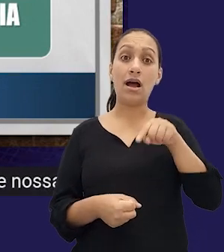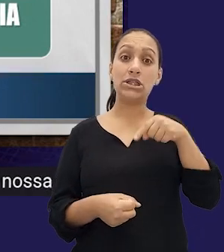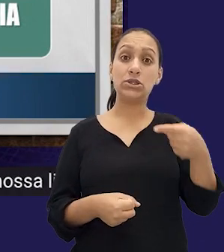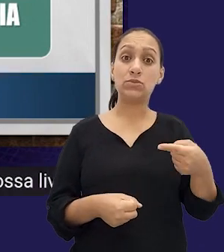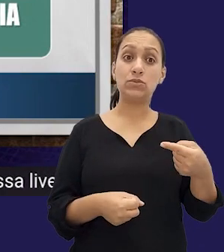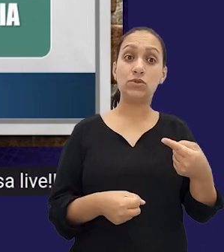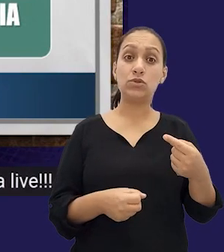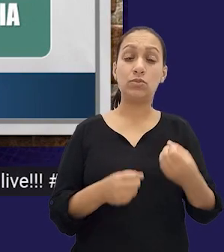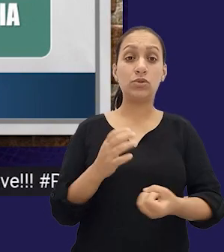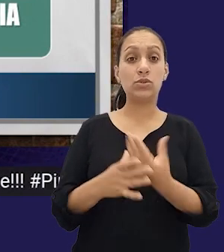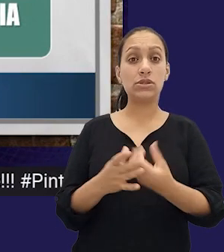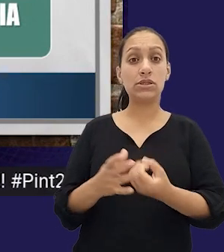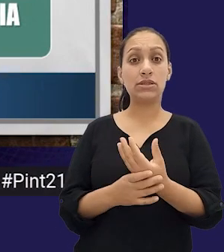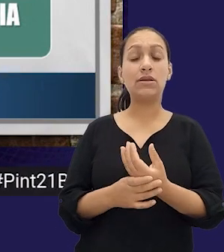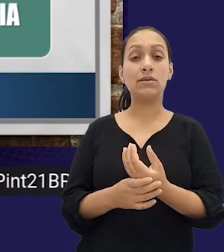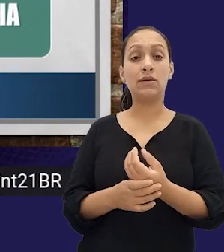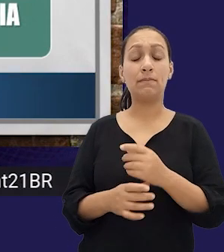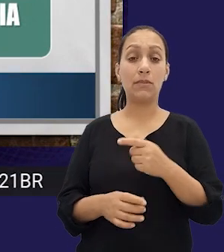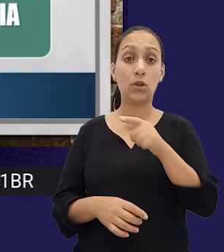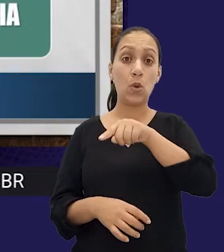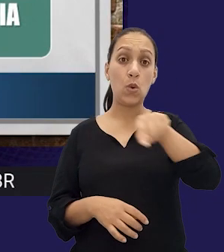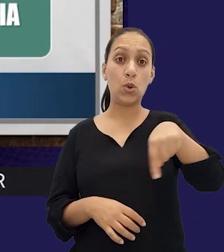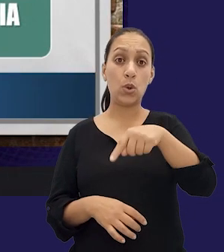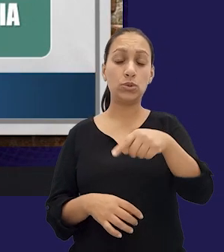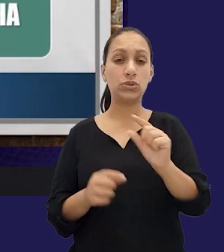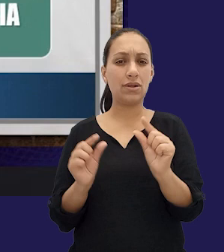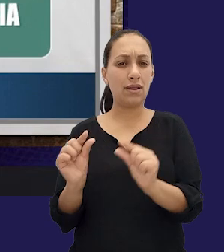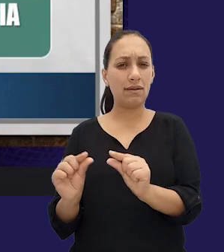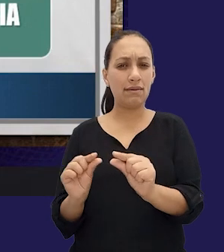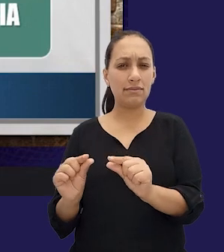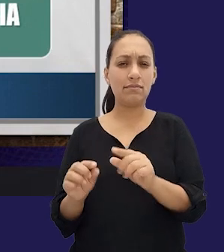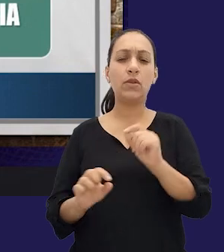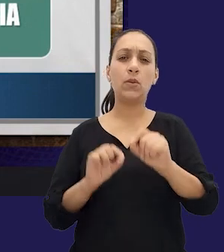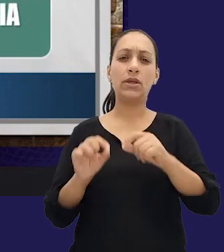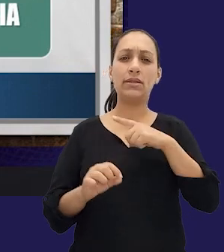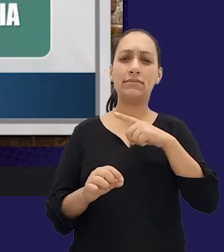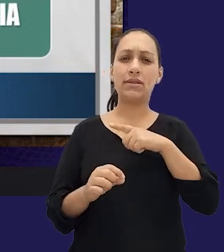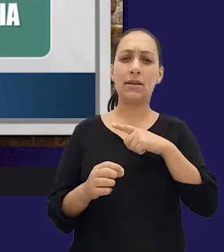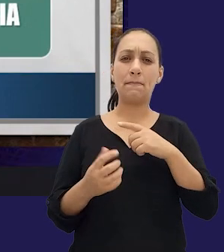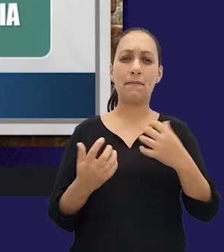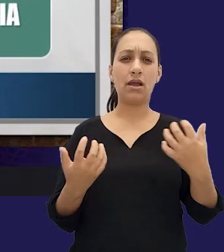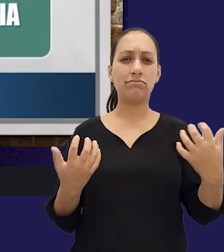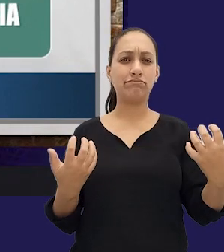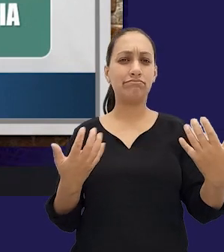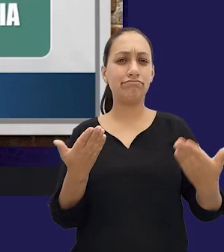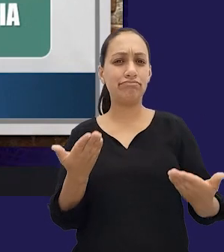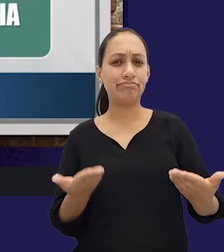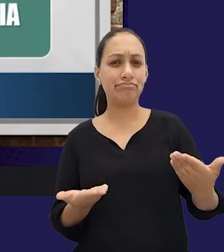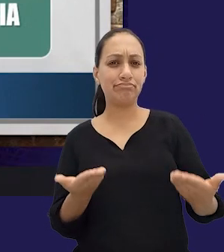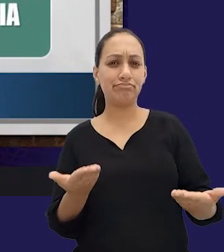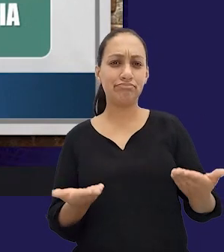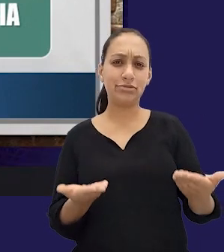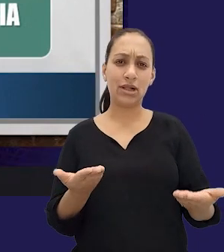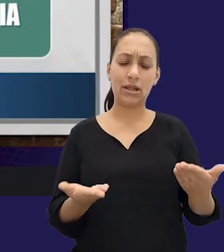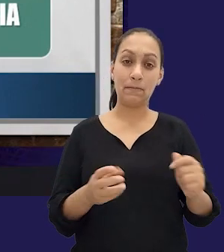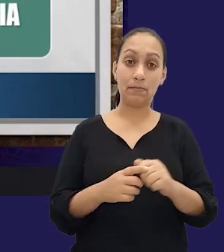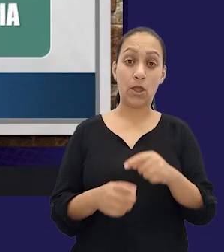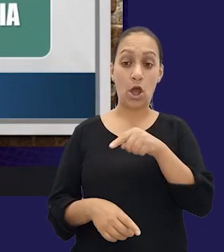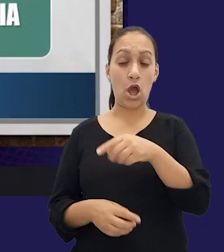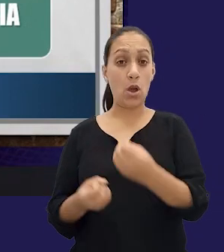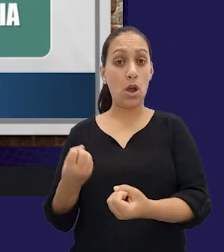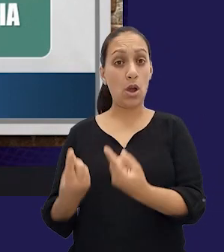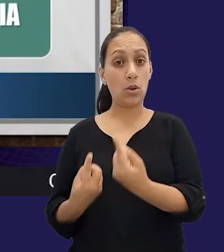outros micro-organismos. Então, havia digamos que uma equalização, há um equilíbrio. Micro-organismos que